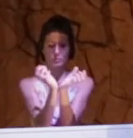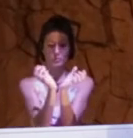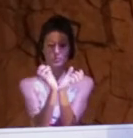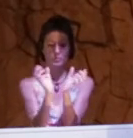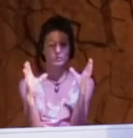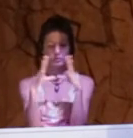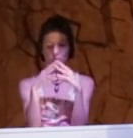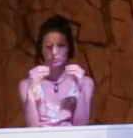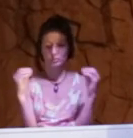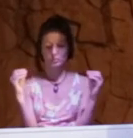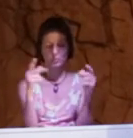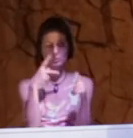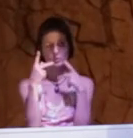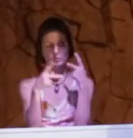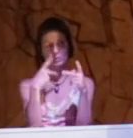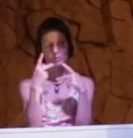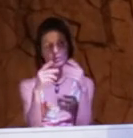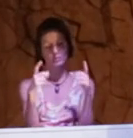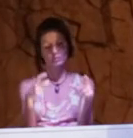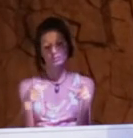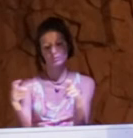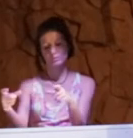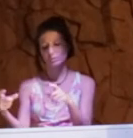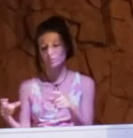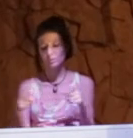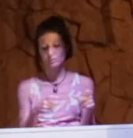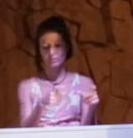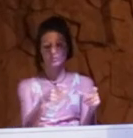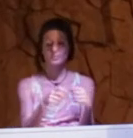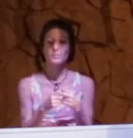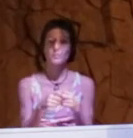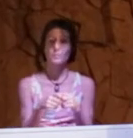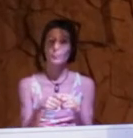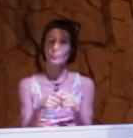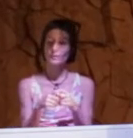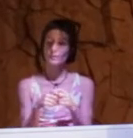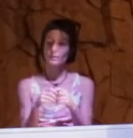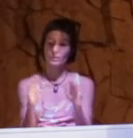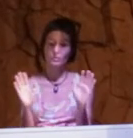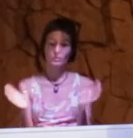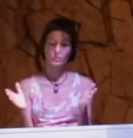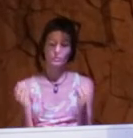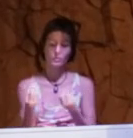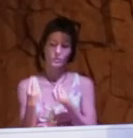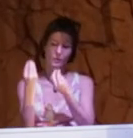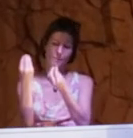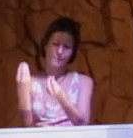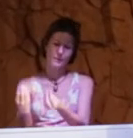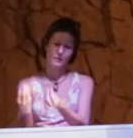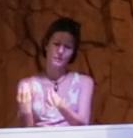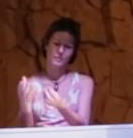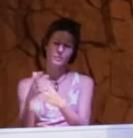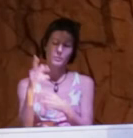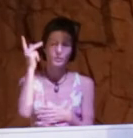mas que tem, que conversa com esses lugares. E recentemente ele ganhou um prêmio de uma associação de críticos lá